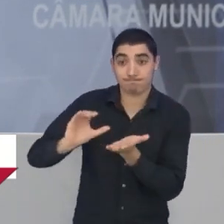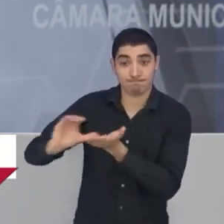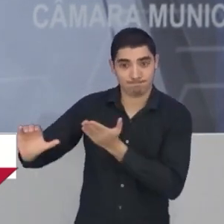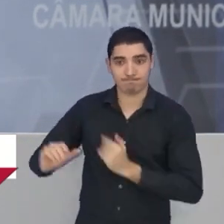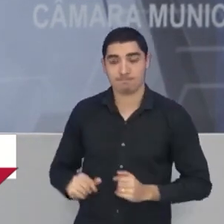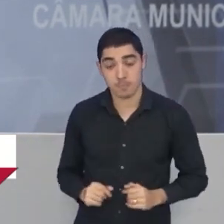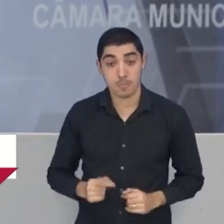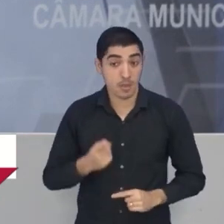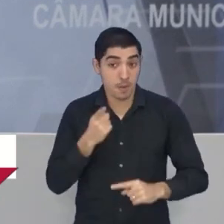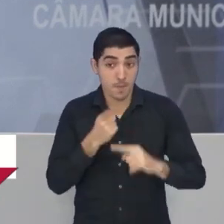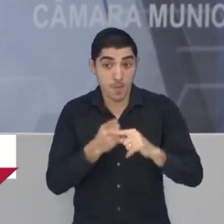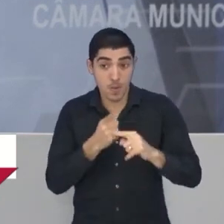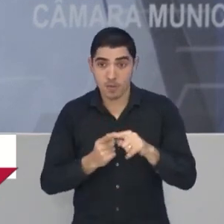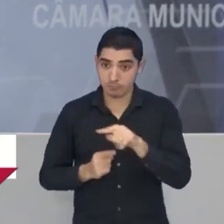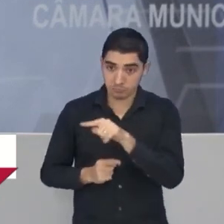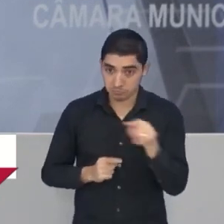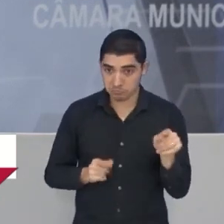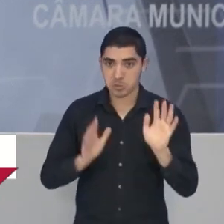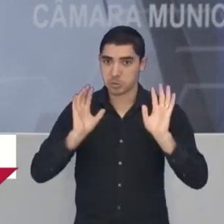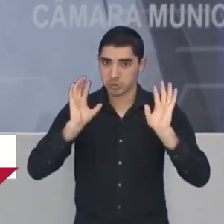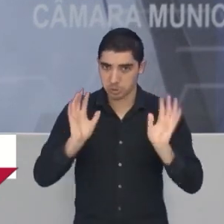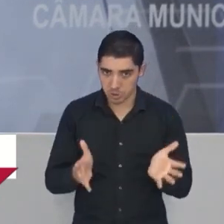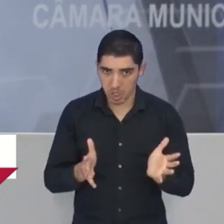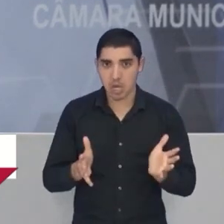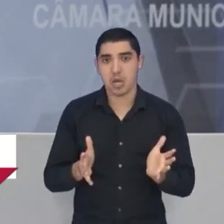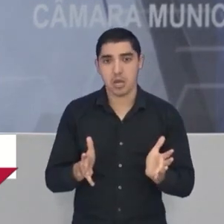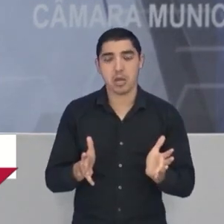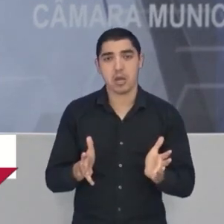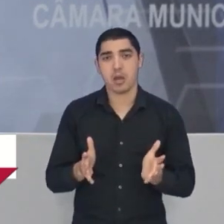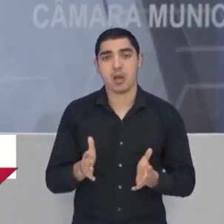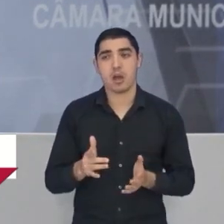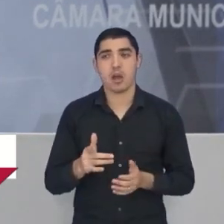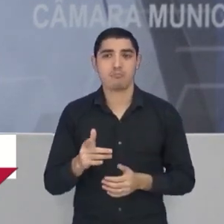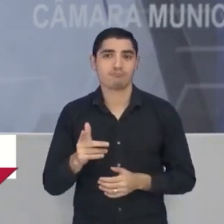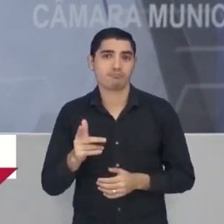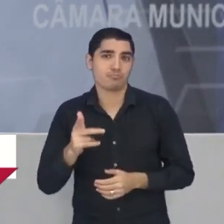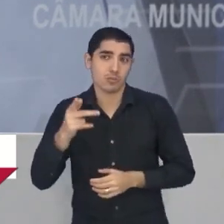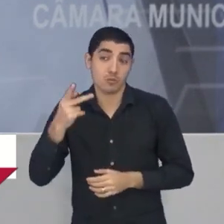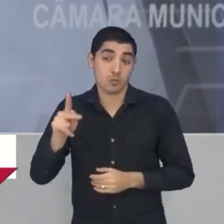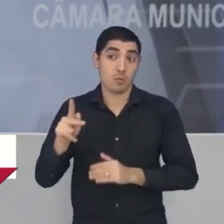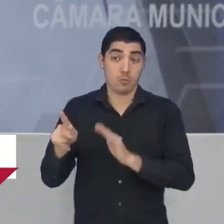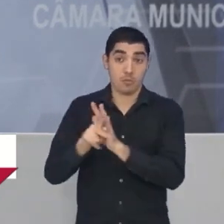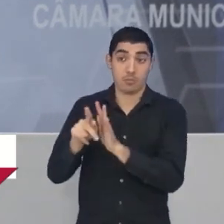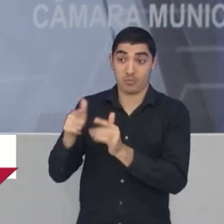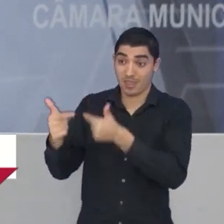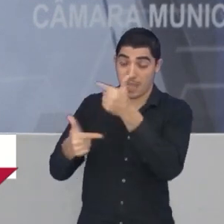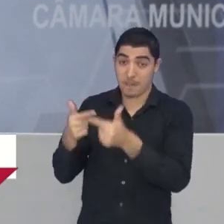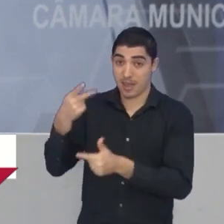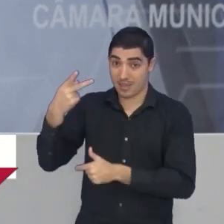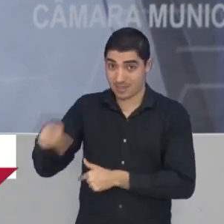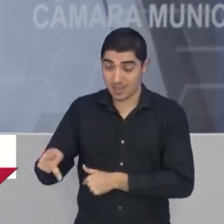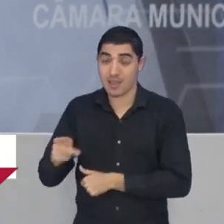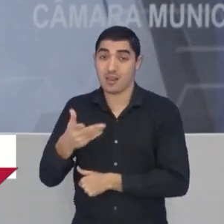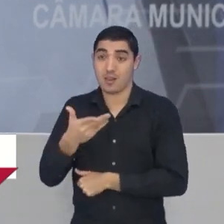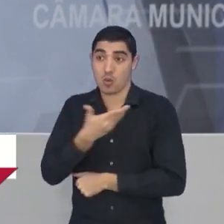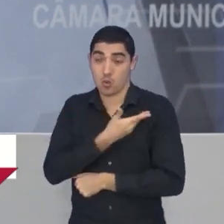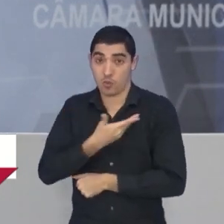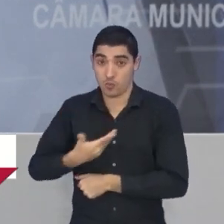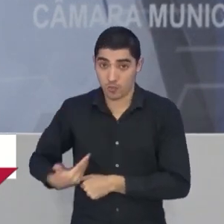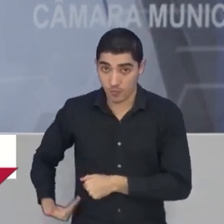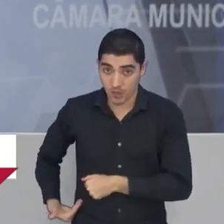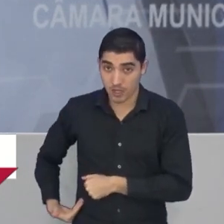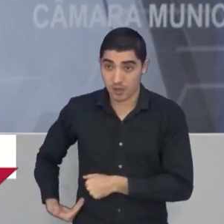que vocês tomam essa decisão de transferir a gestão de determinado serviço público para entidades do terceiro